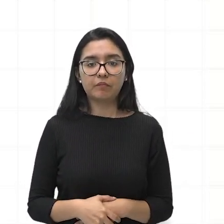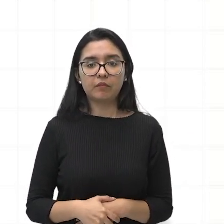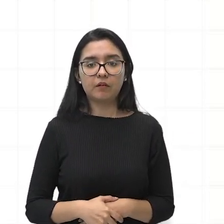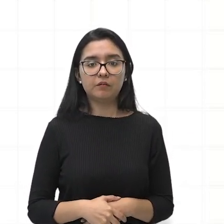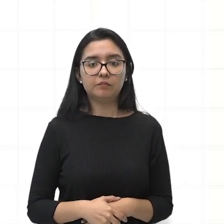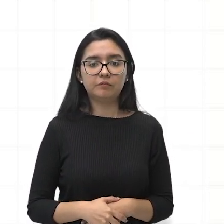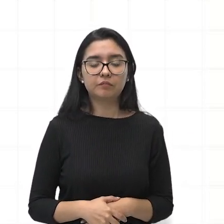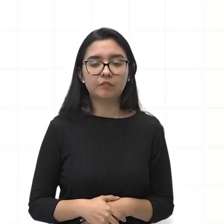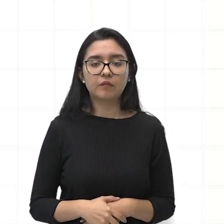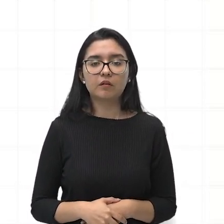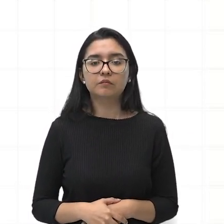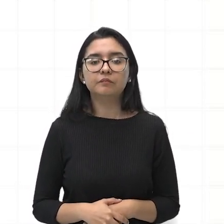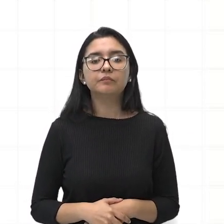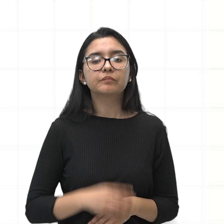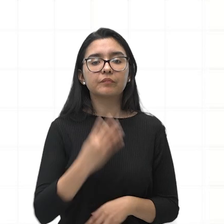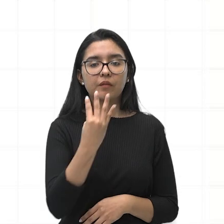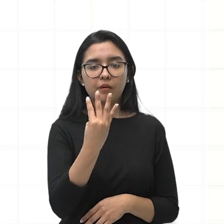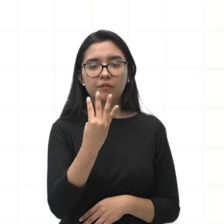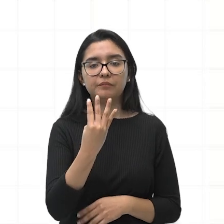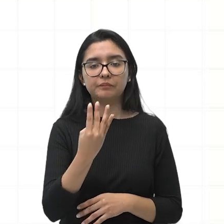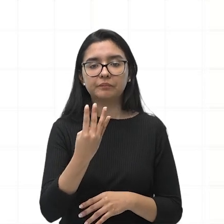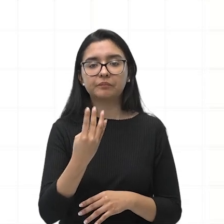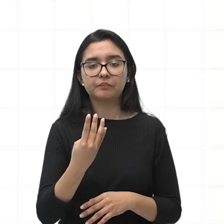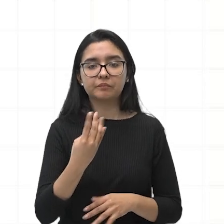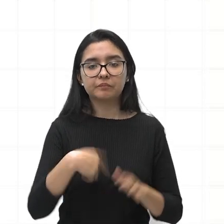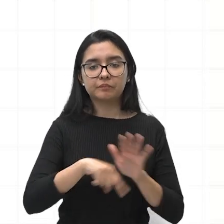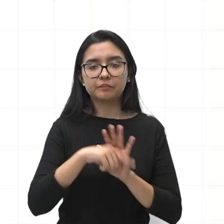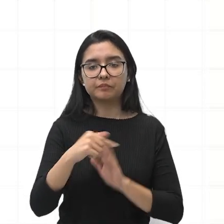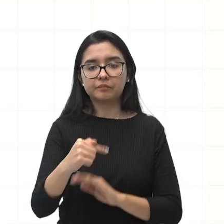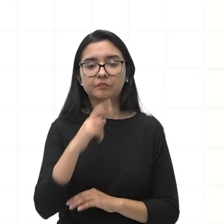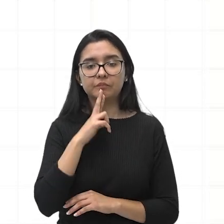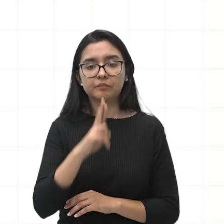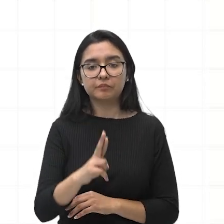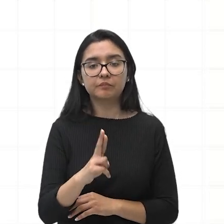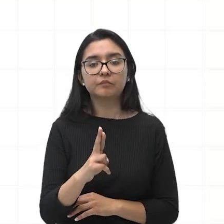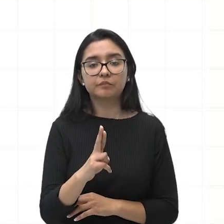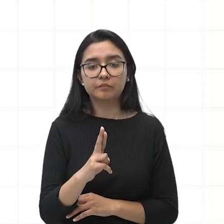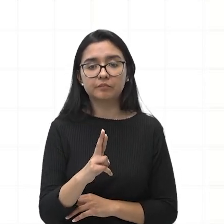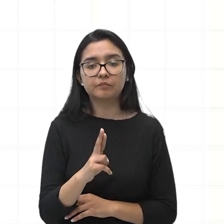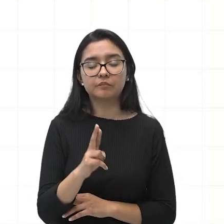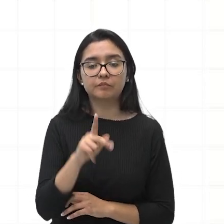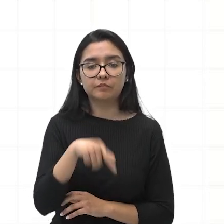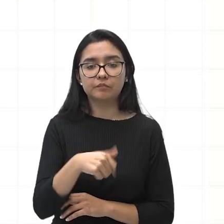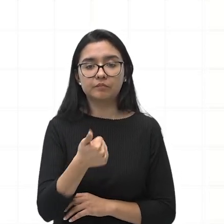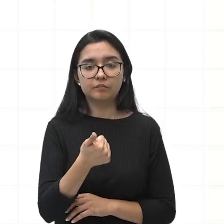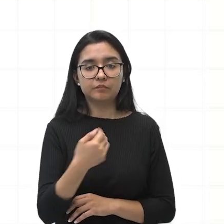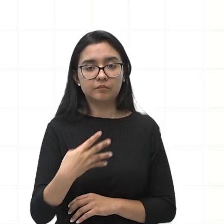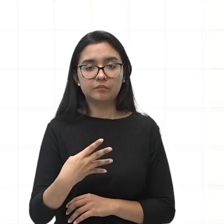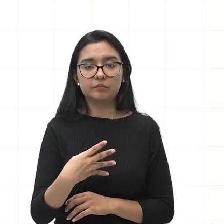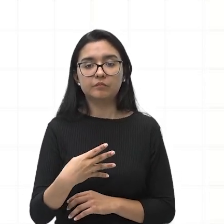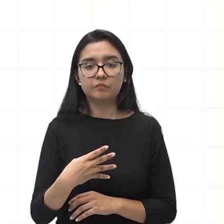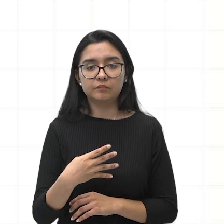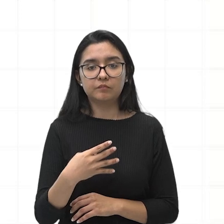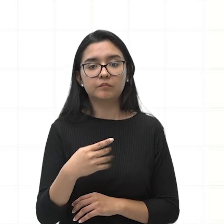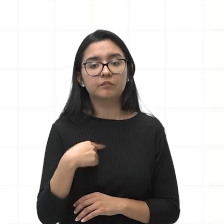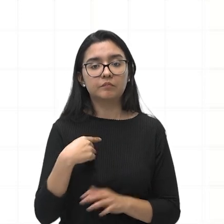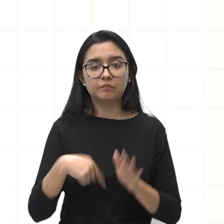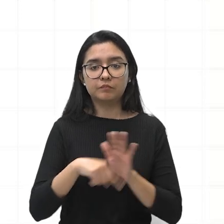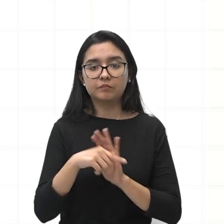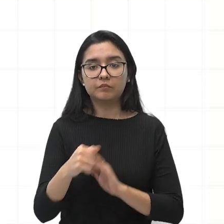Aí ficou valendo de quanto? 4. Menos 7, vai ficar 14, né? Menos 7,